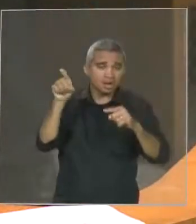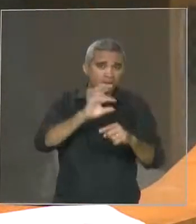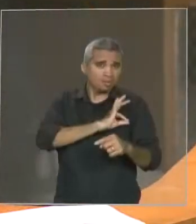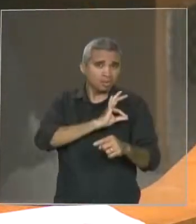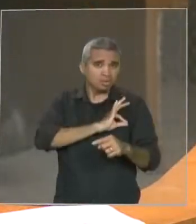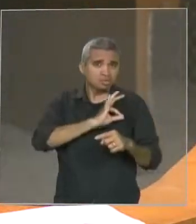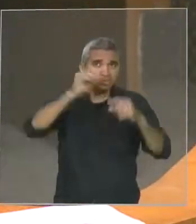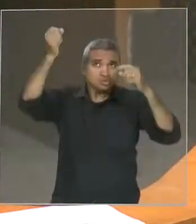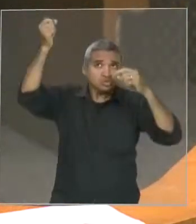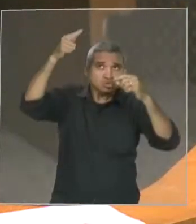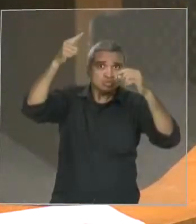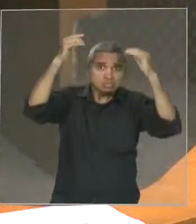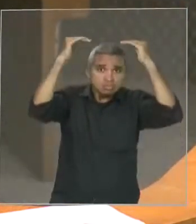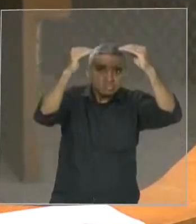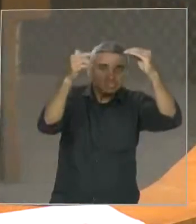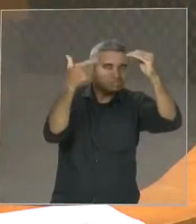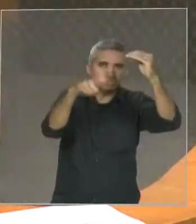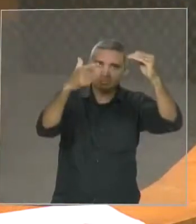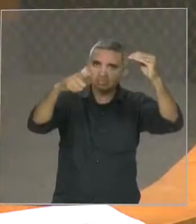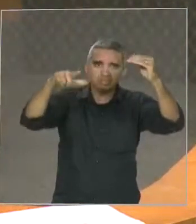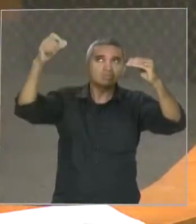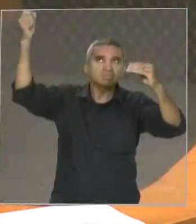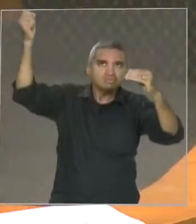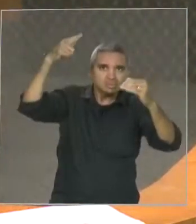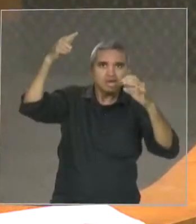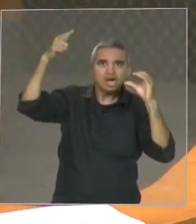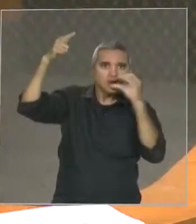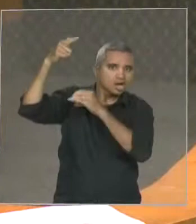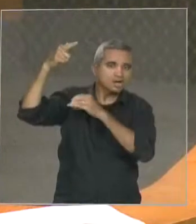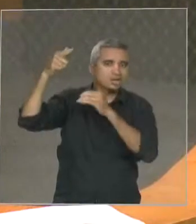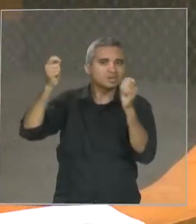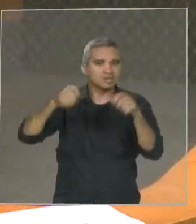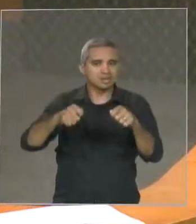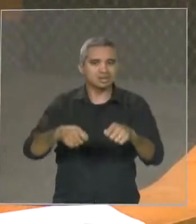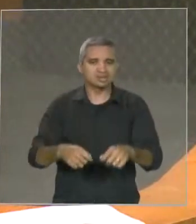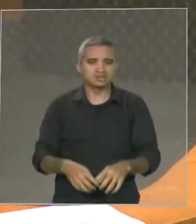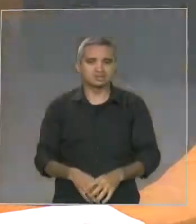está nem aí. Só que a questão não é essa, presidente Humberto.